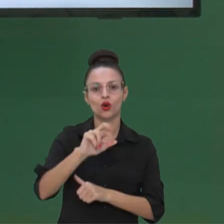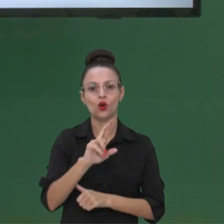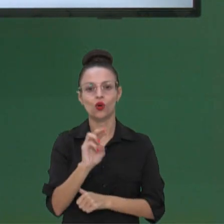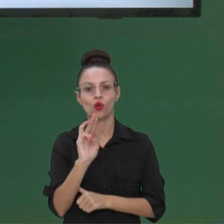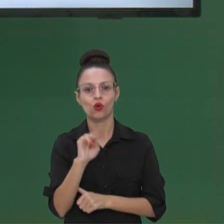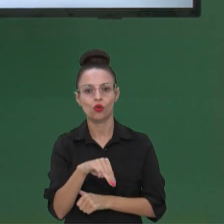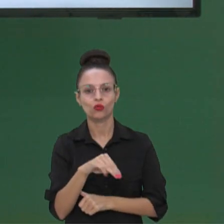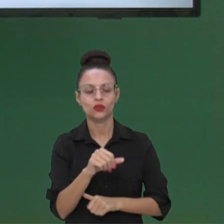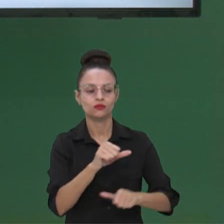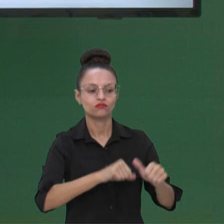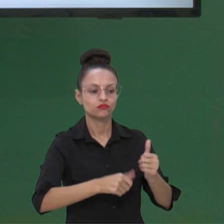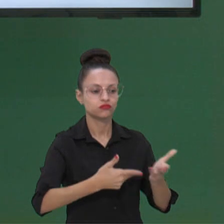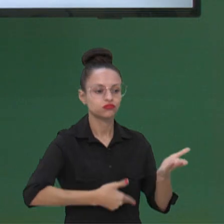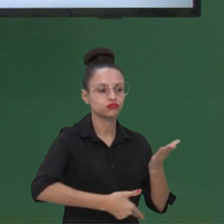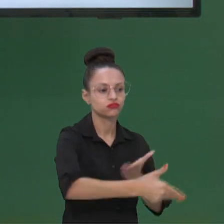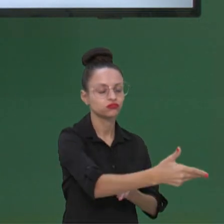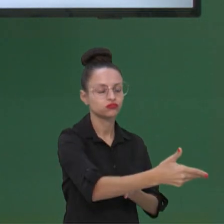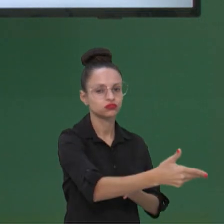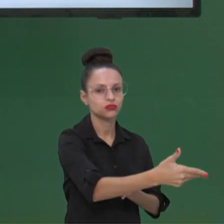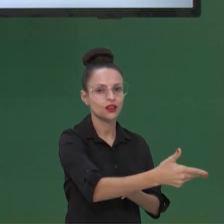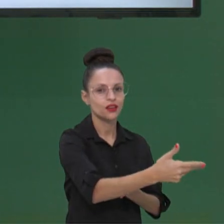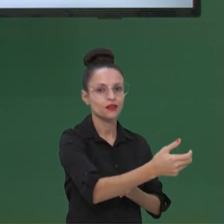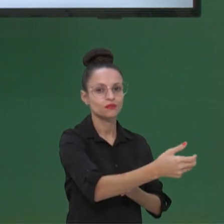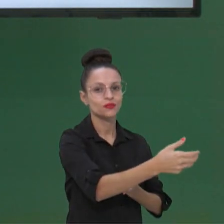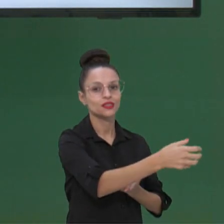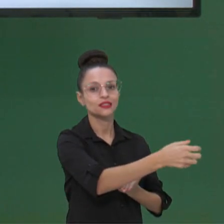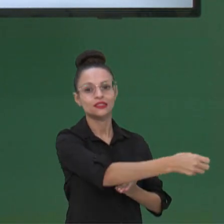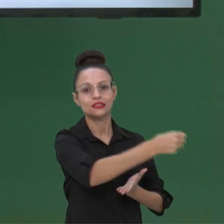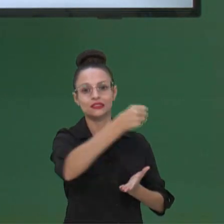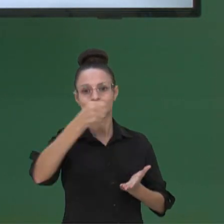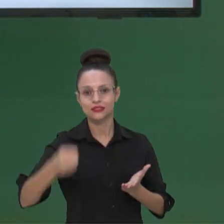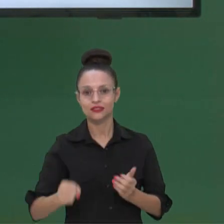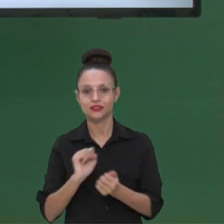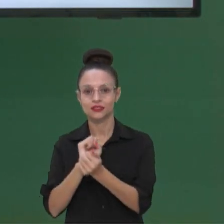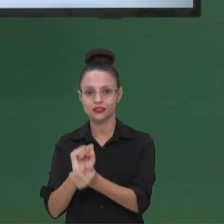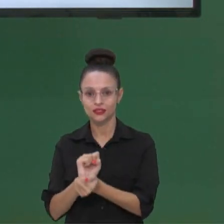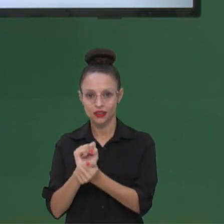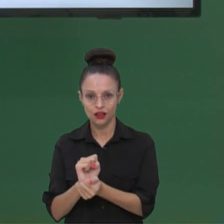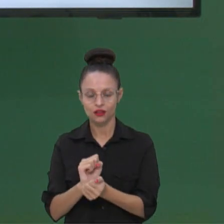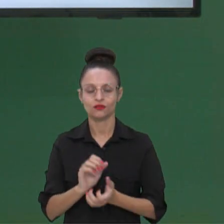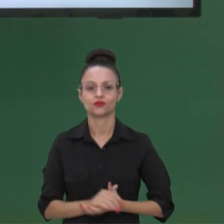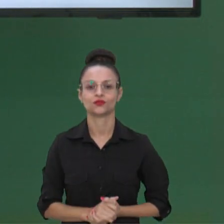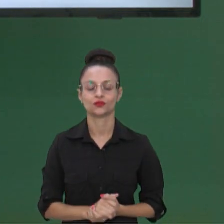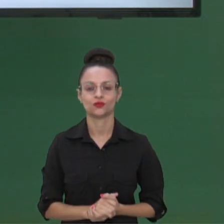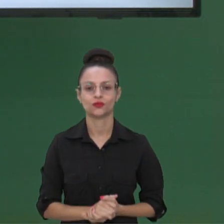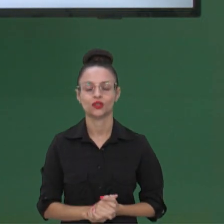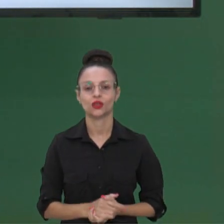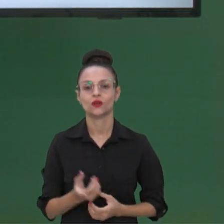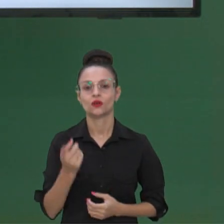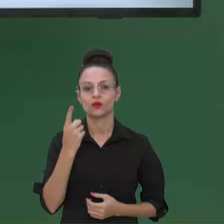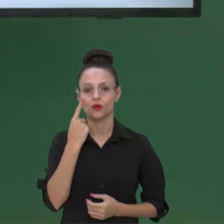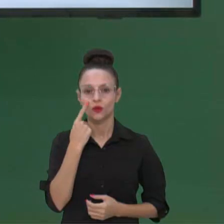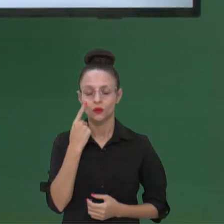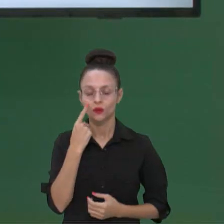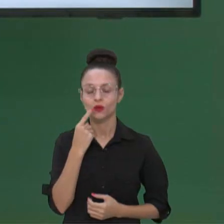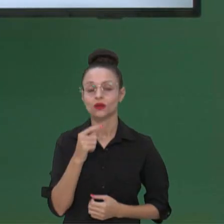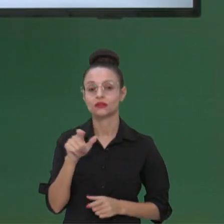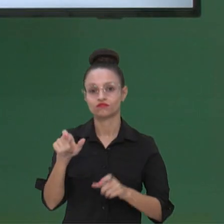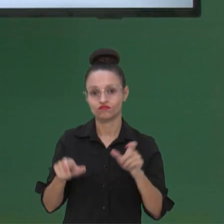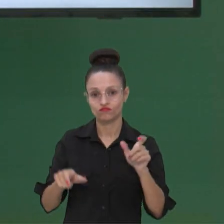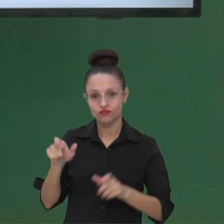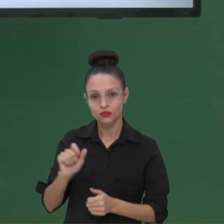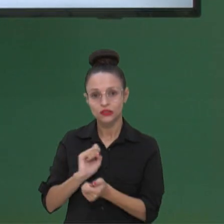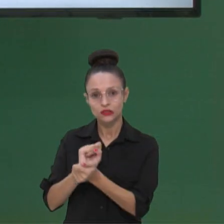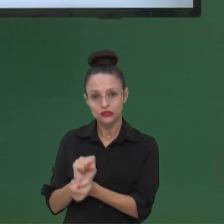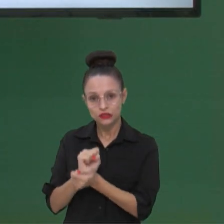bebida por escravos na África. Um dos exemplos de negociação, esse. Os escravos, vindos da